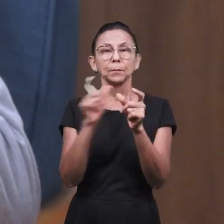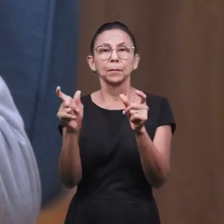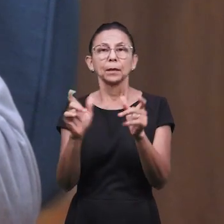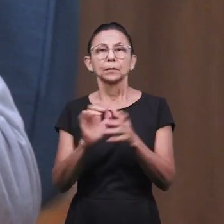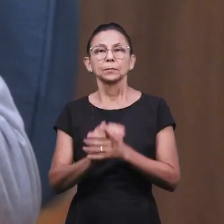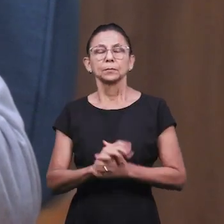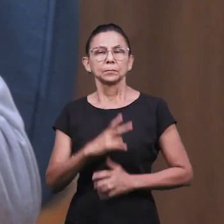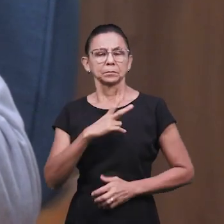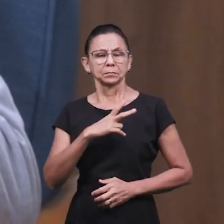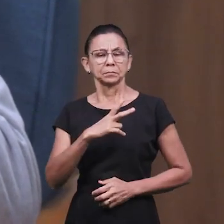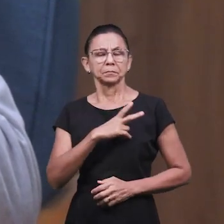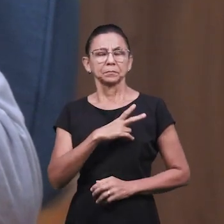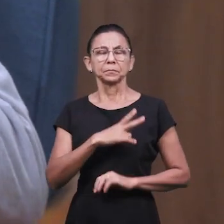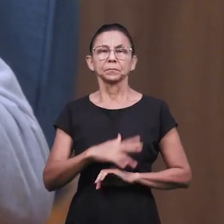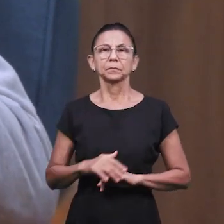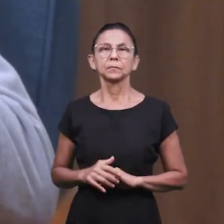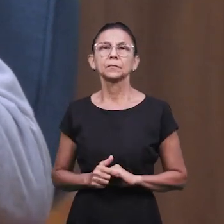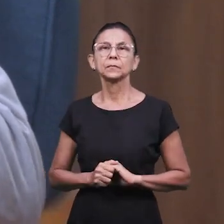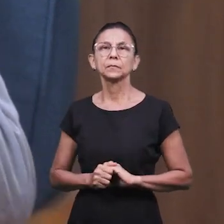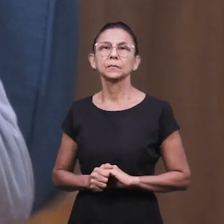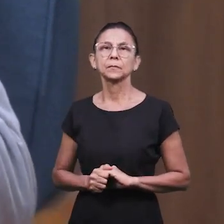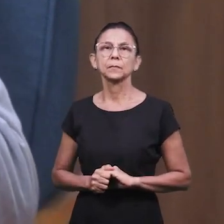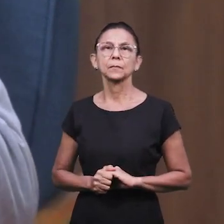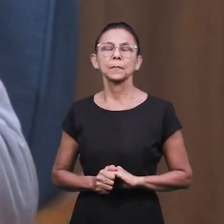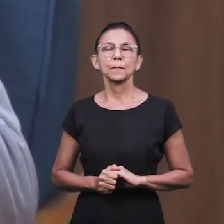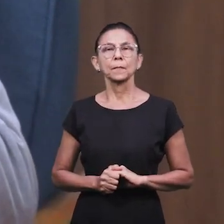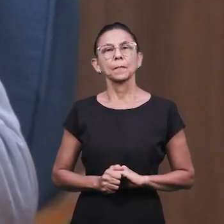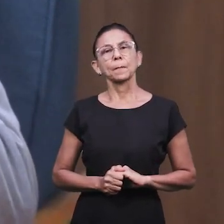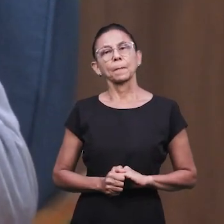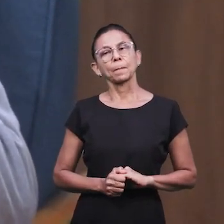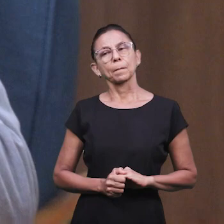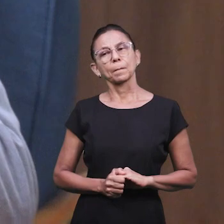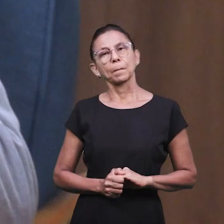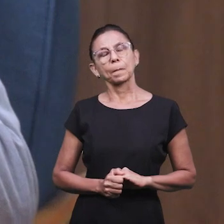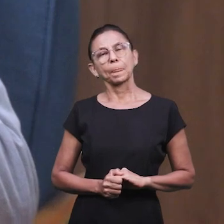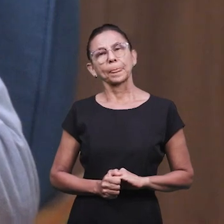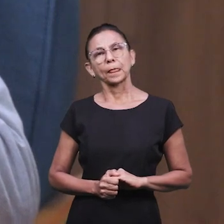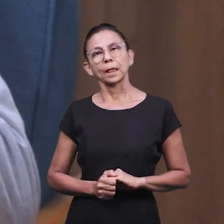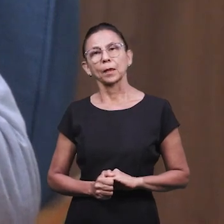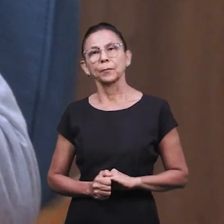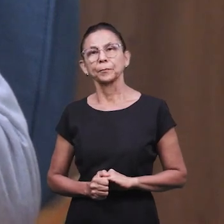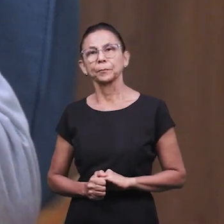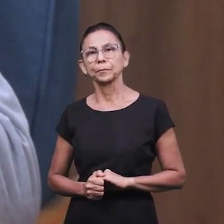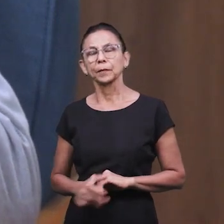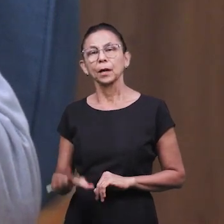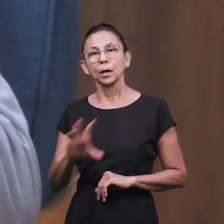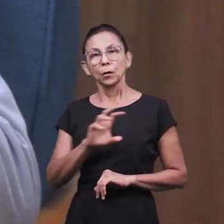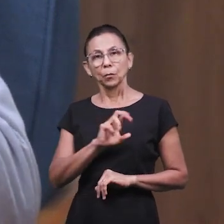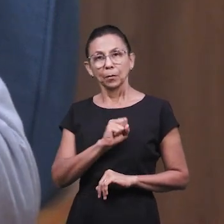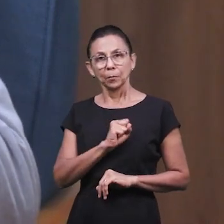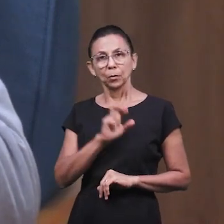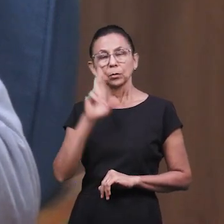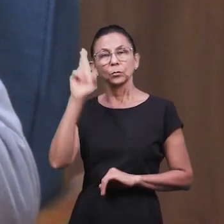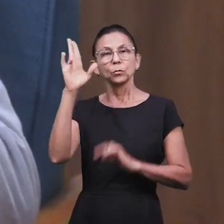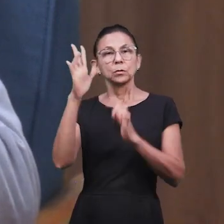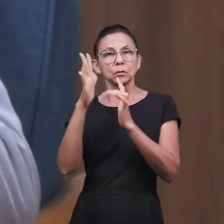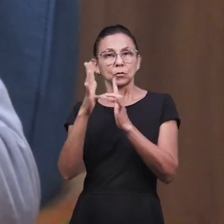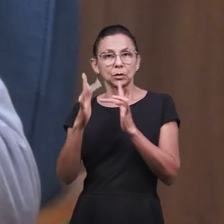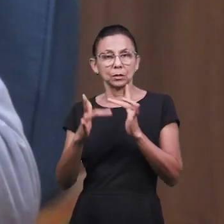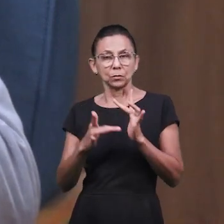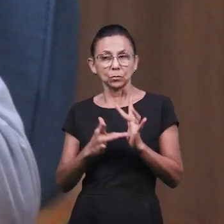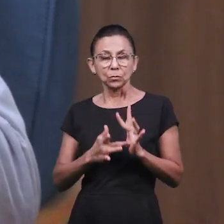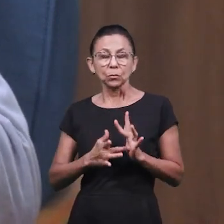o vinho, é isso mesmo, o amor de Jesus expressado no derramar do seu